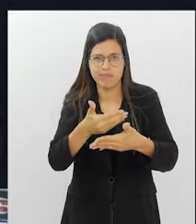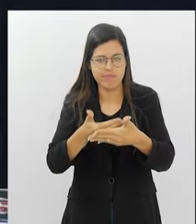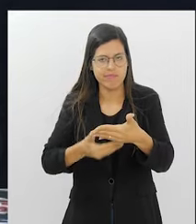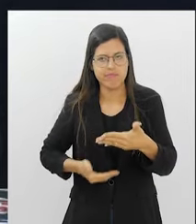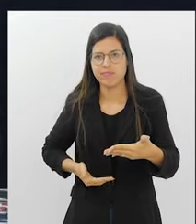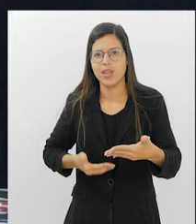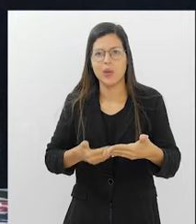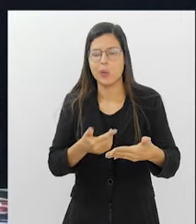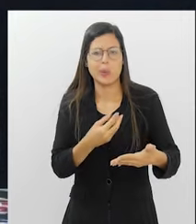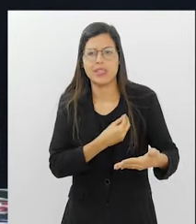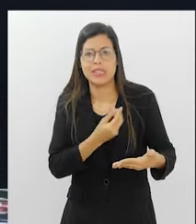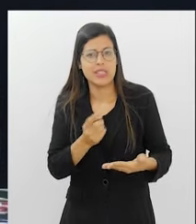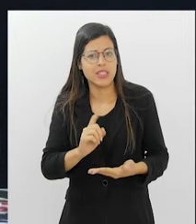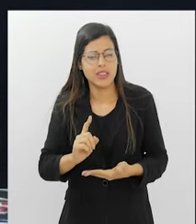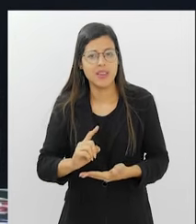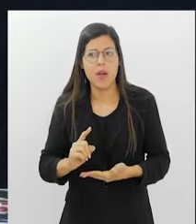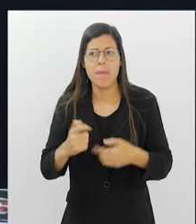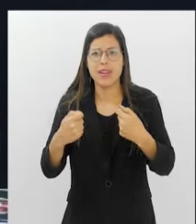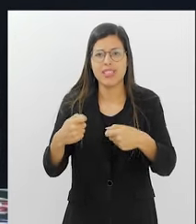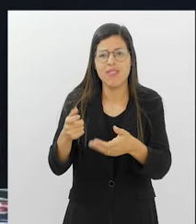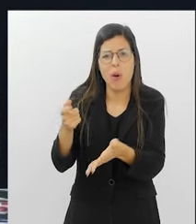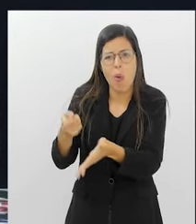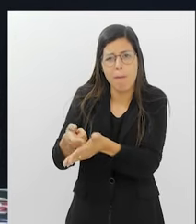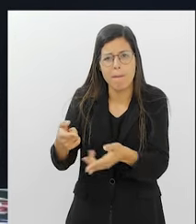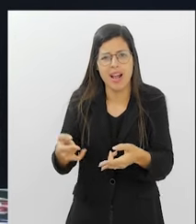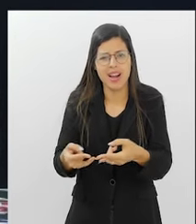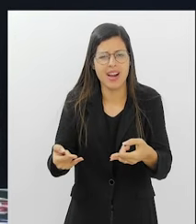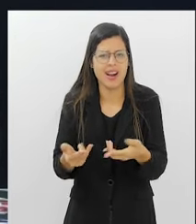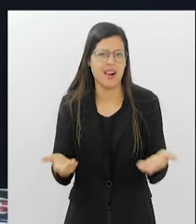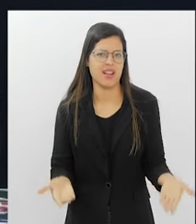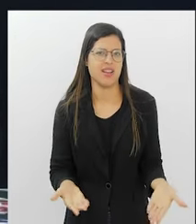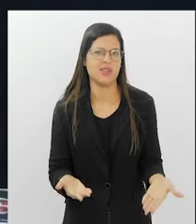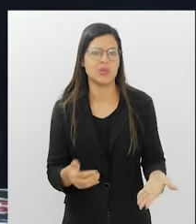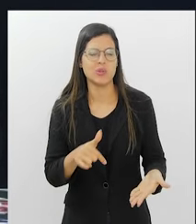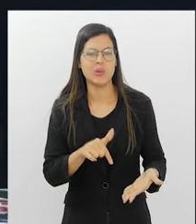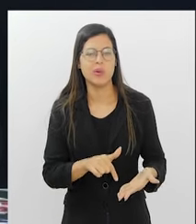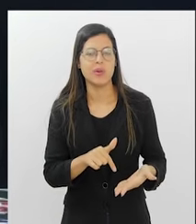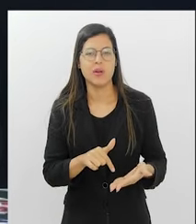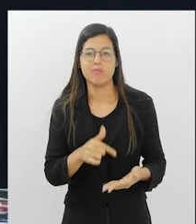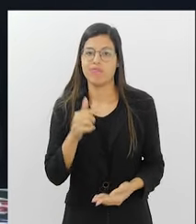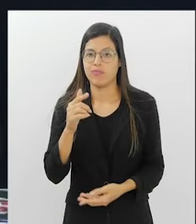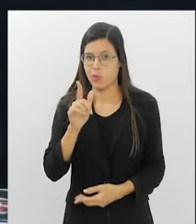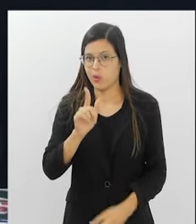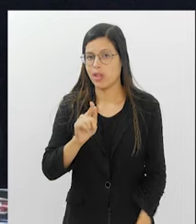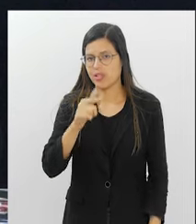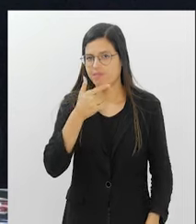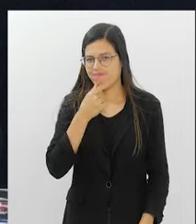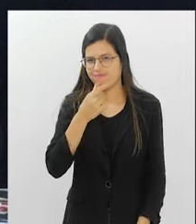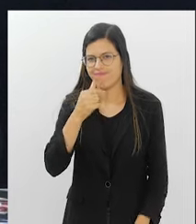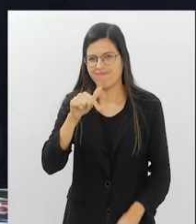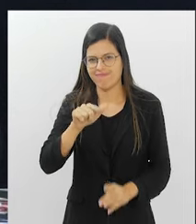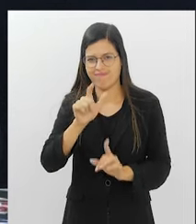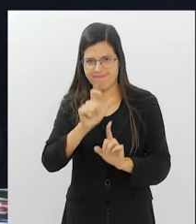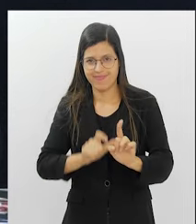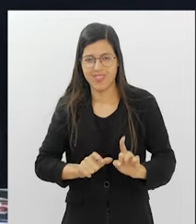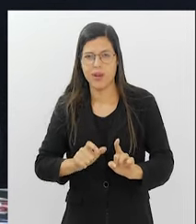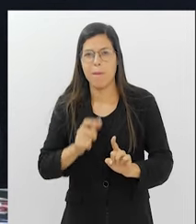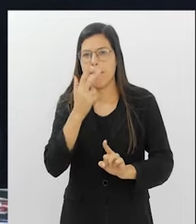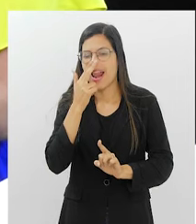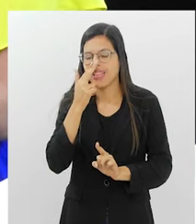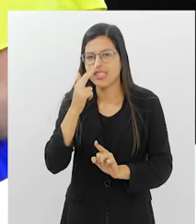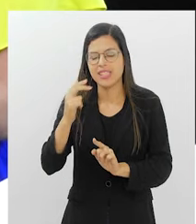mais fax n tinha que comprar ingresso camarote com fax né e acho que o Gabriel deu aí um um respiro de